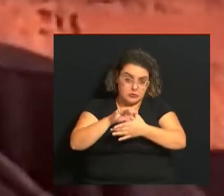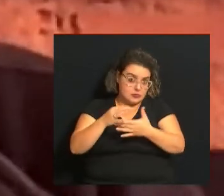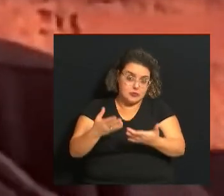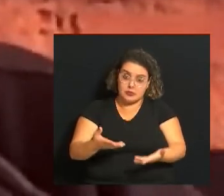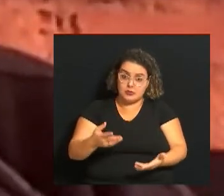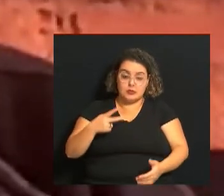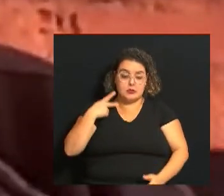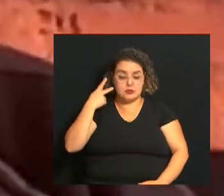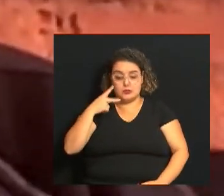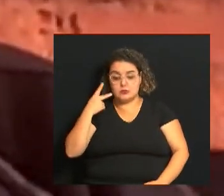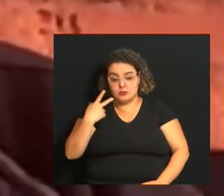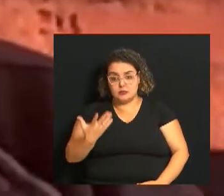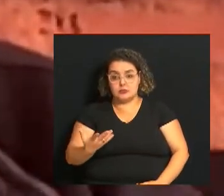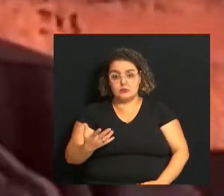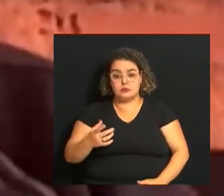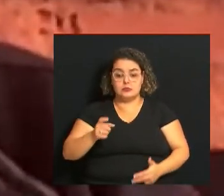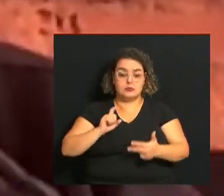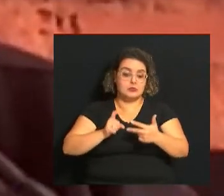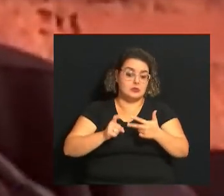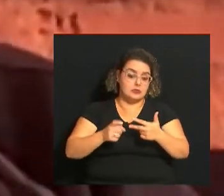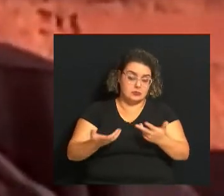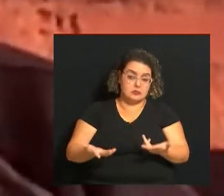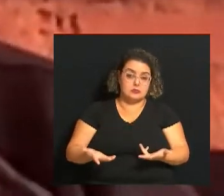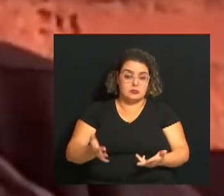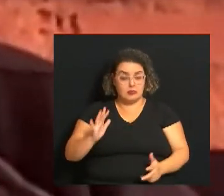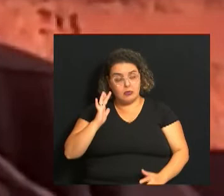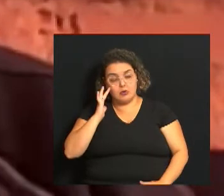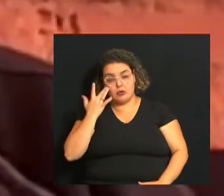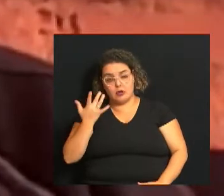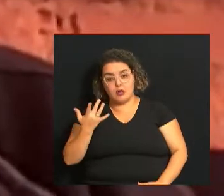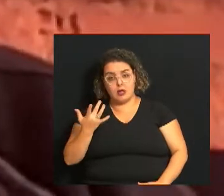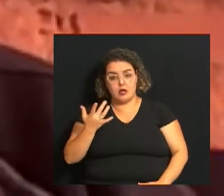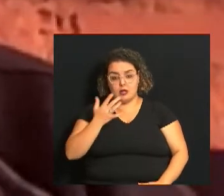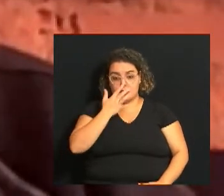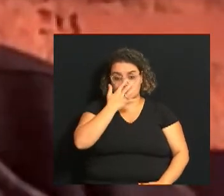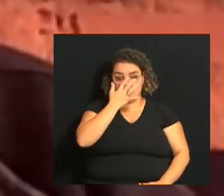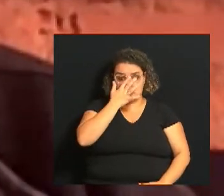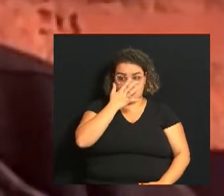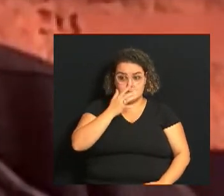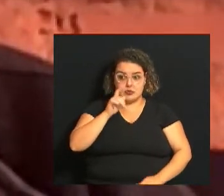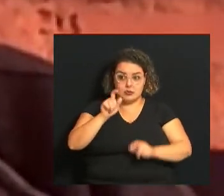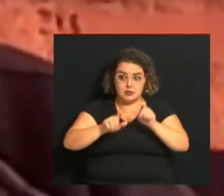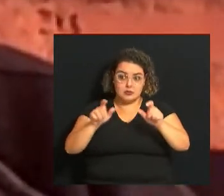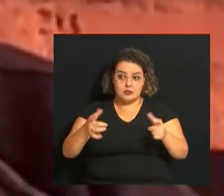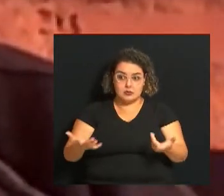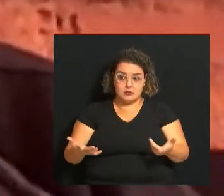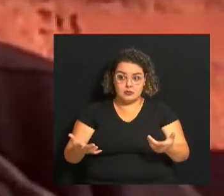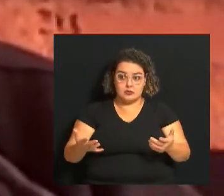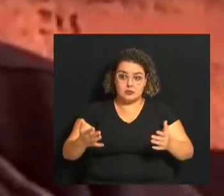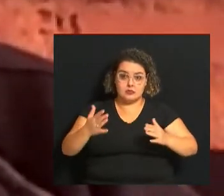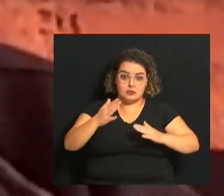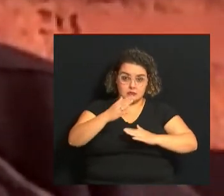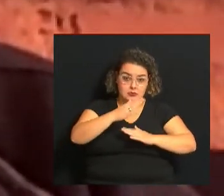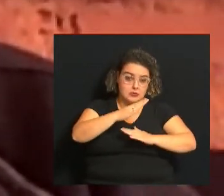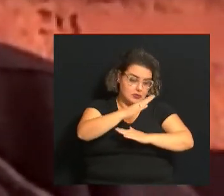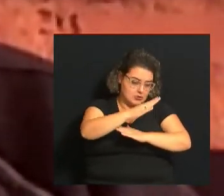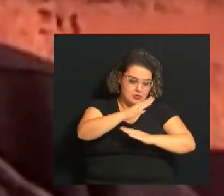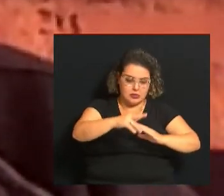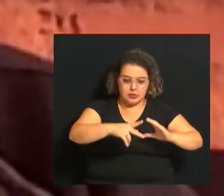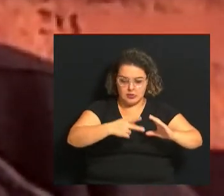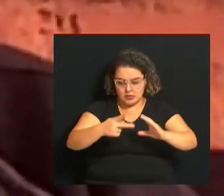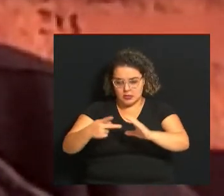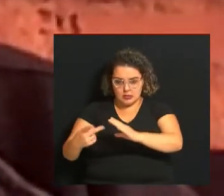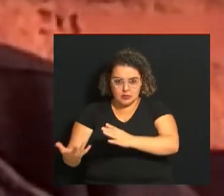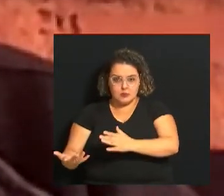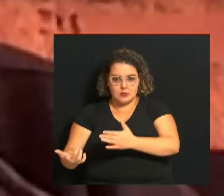estão no executivo, e acho, sobretudo, ao pessoal que está aí nas câmaras, né? A quem cabe muito esse